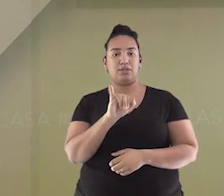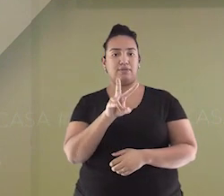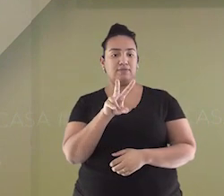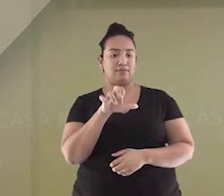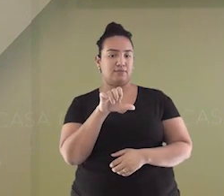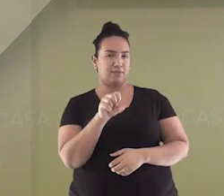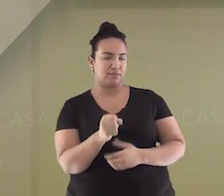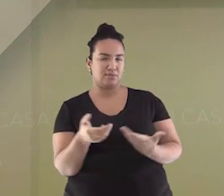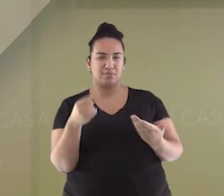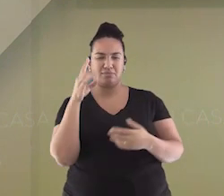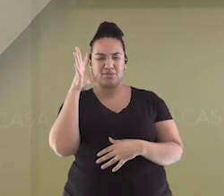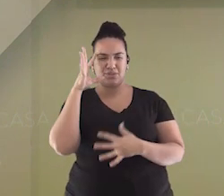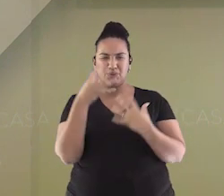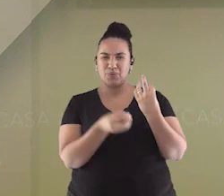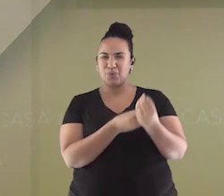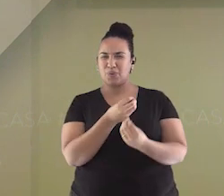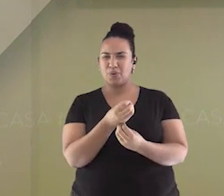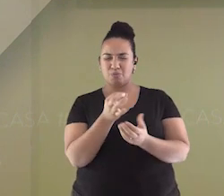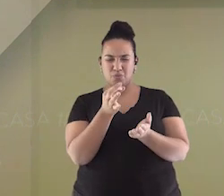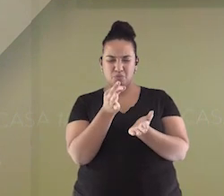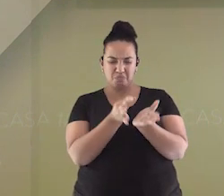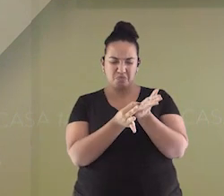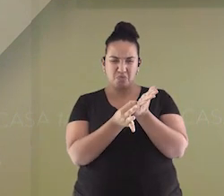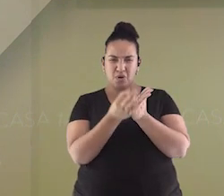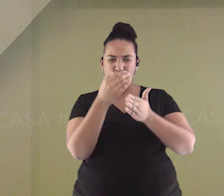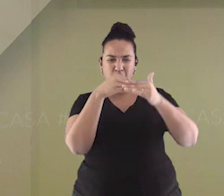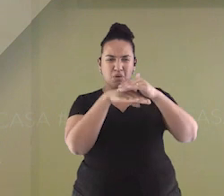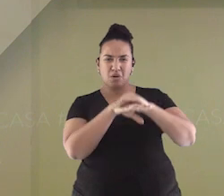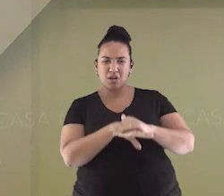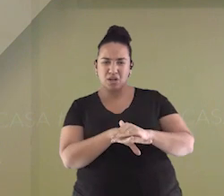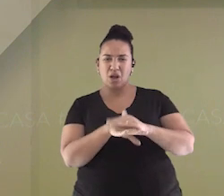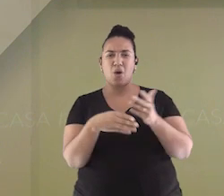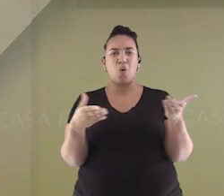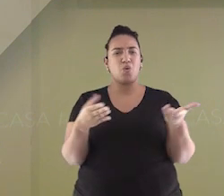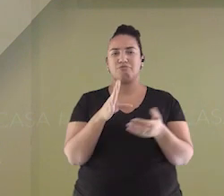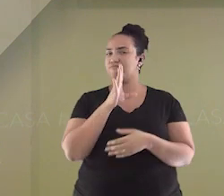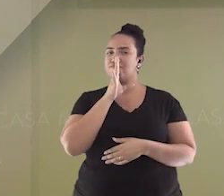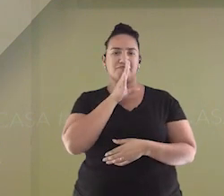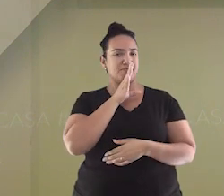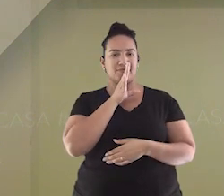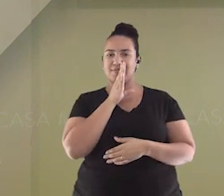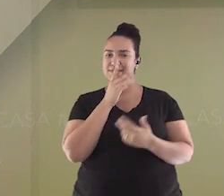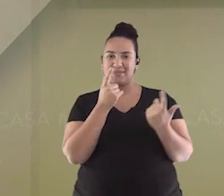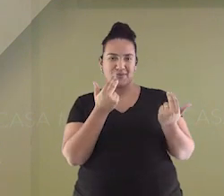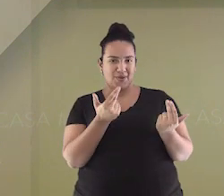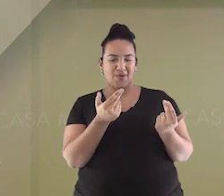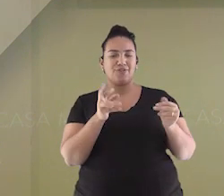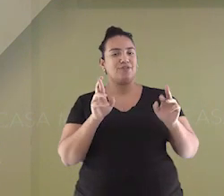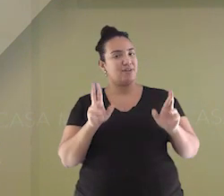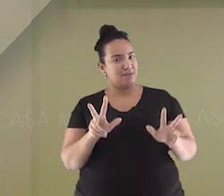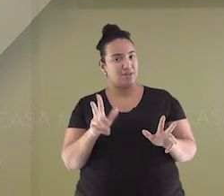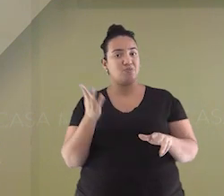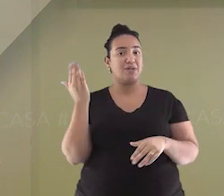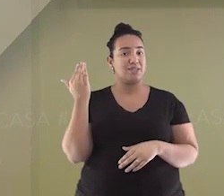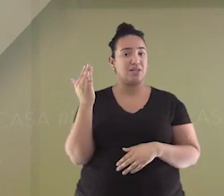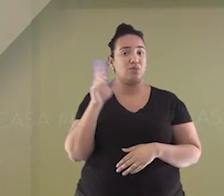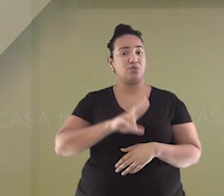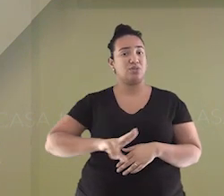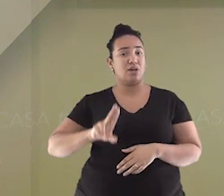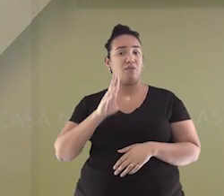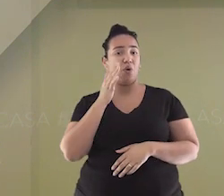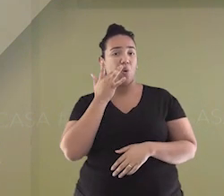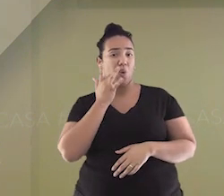era guardar todas essas moedas, que não eram moedas como a gente conhece hoje, elas eram feitas de ouro e de prata e de